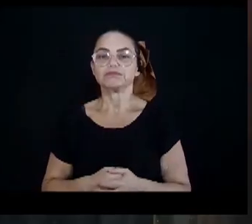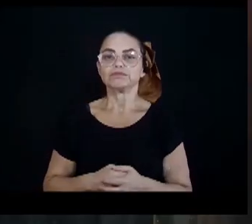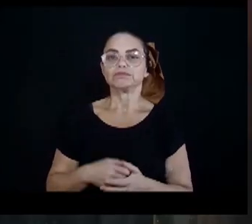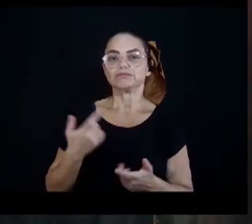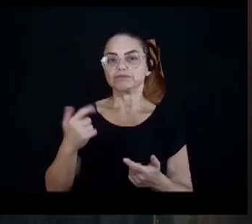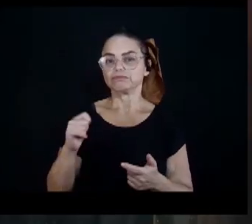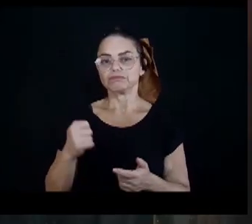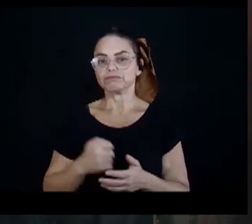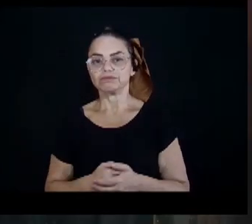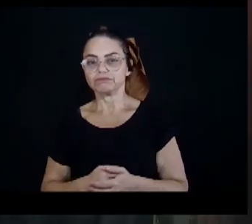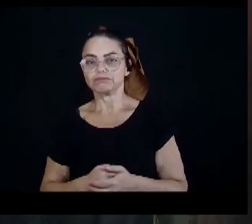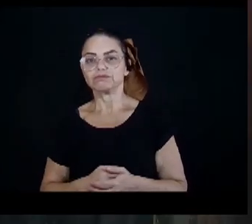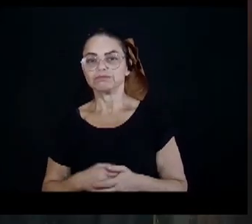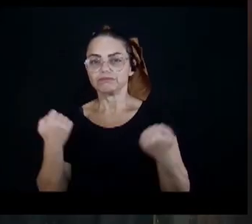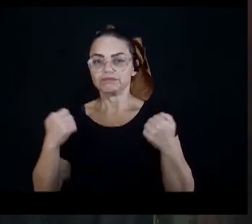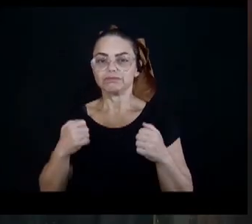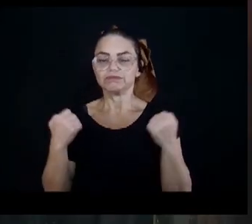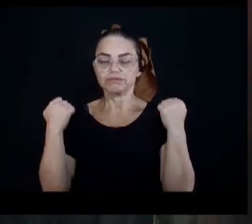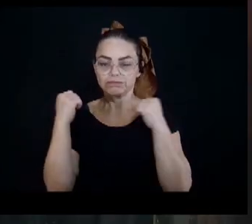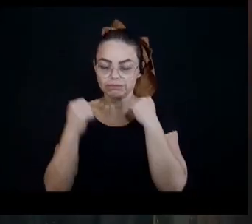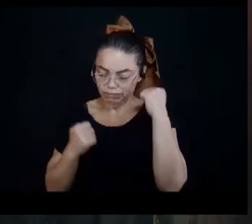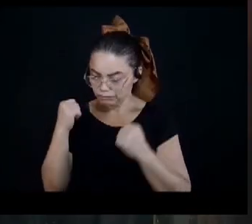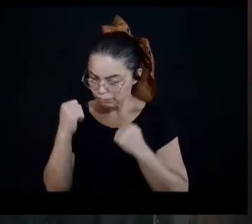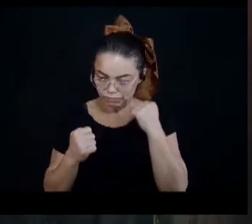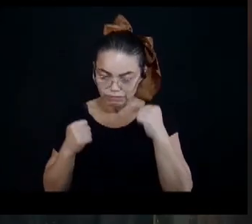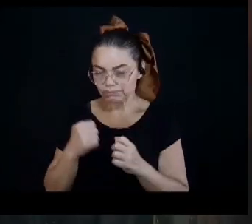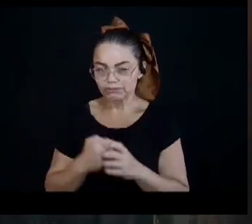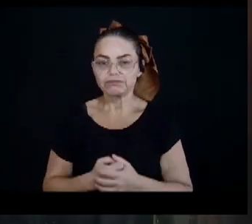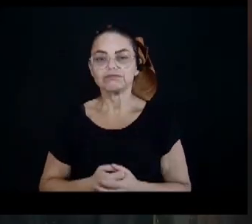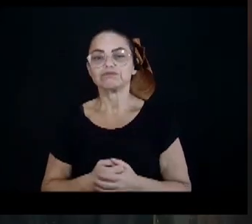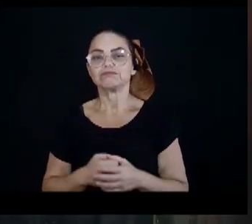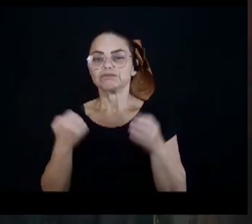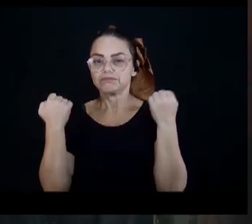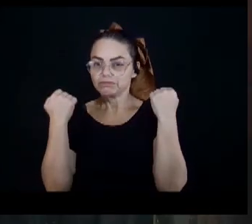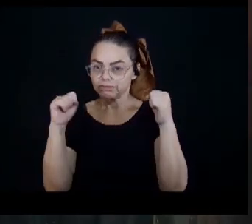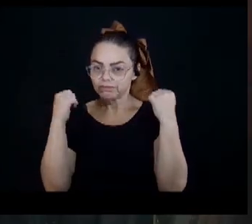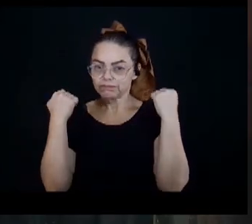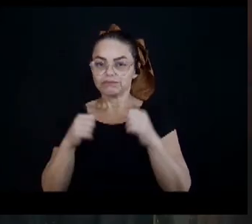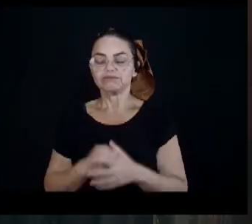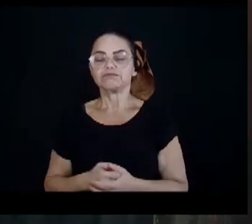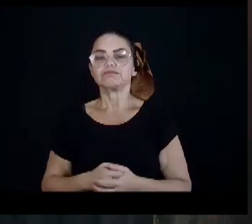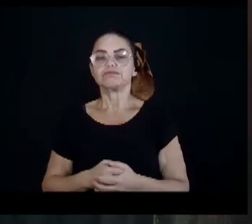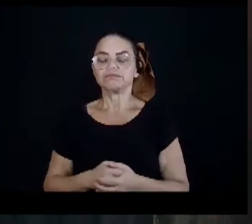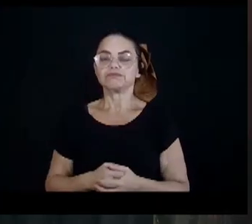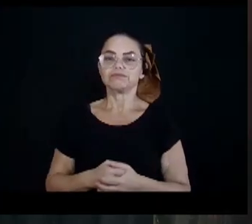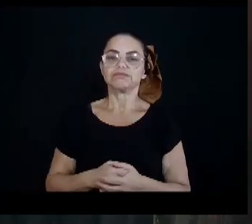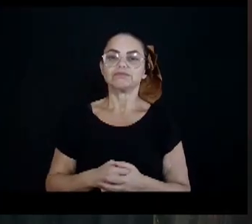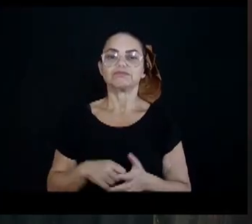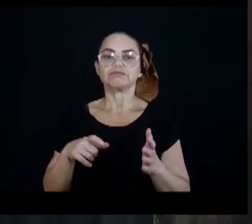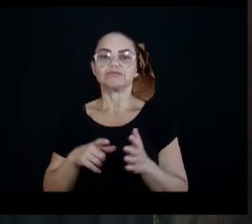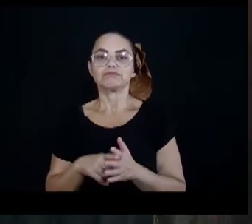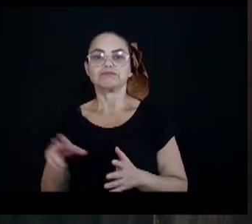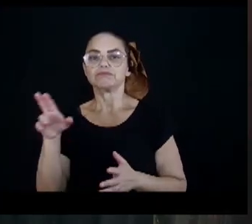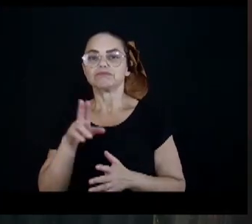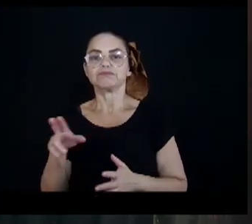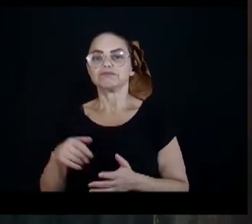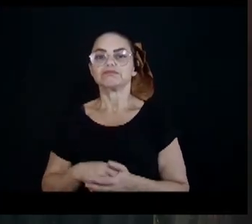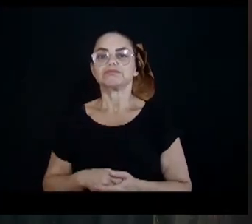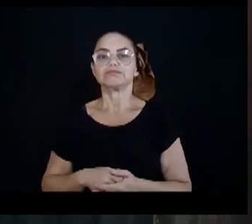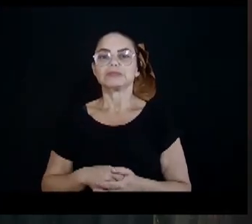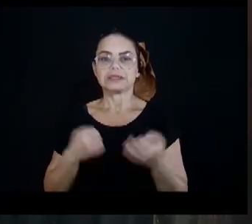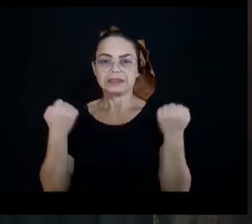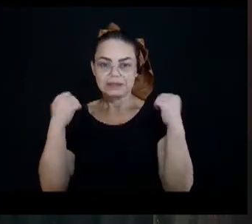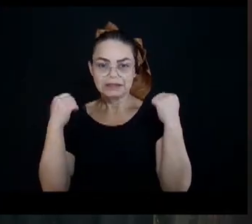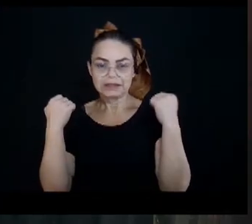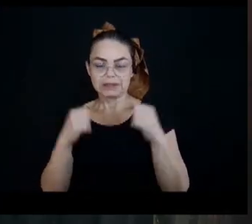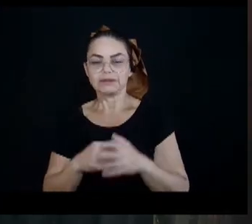você precisa se exercitar, você precisa ir para a academia, os L-Hubs estão aí desesperados também,